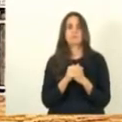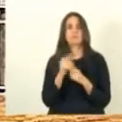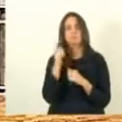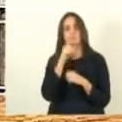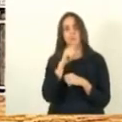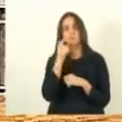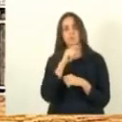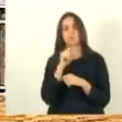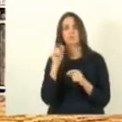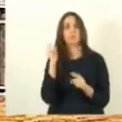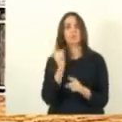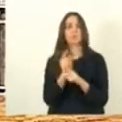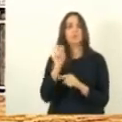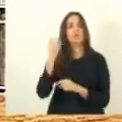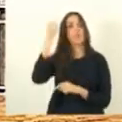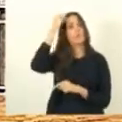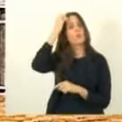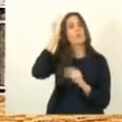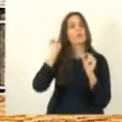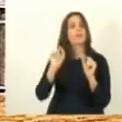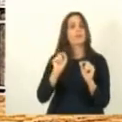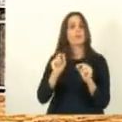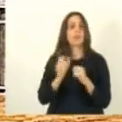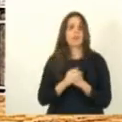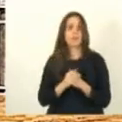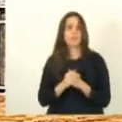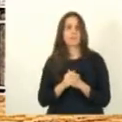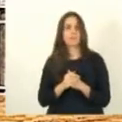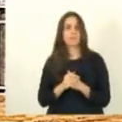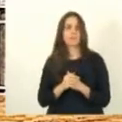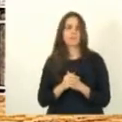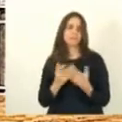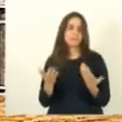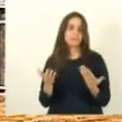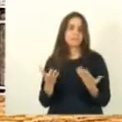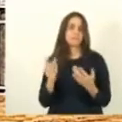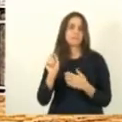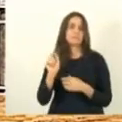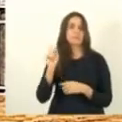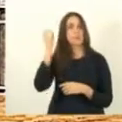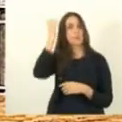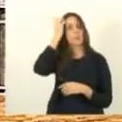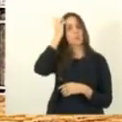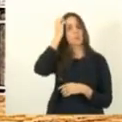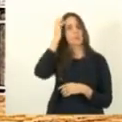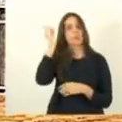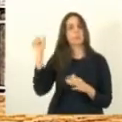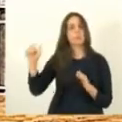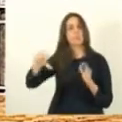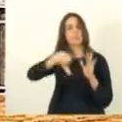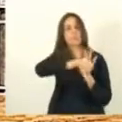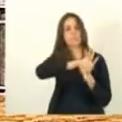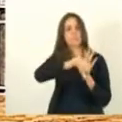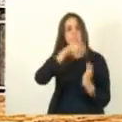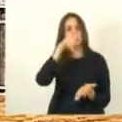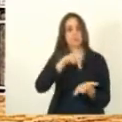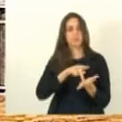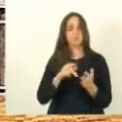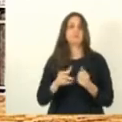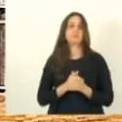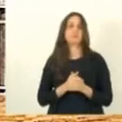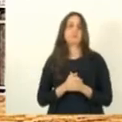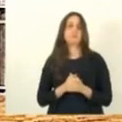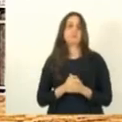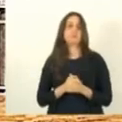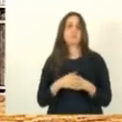se ache o culpado. Quem é o culpado deste crime, na realidade? E